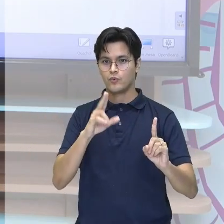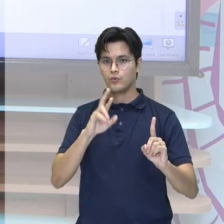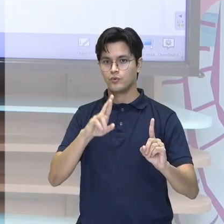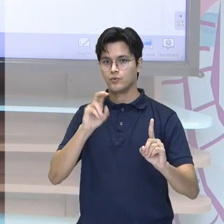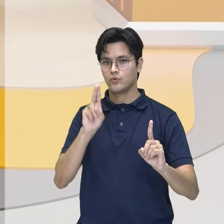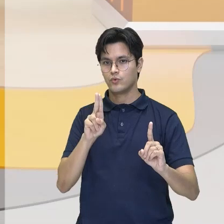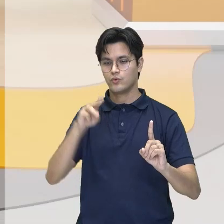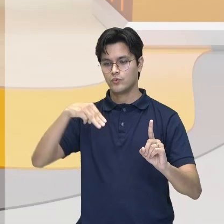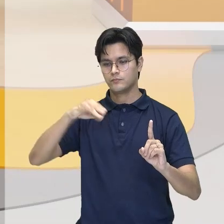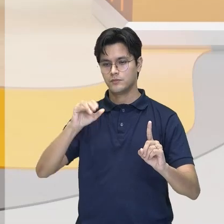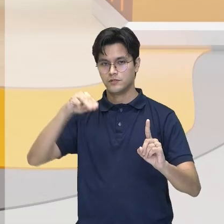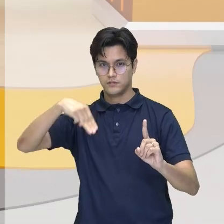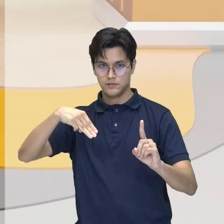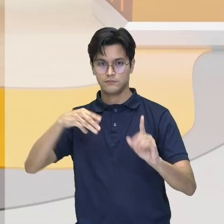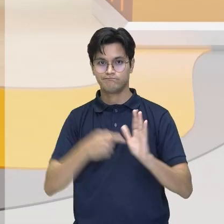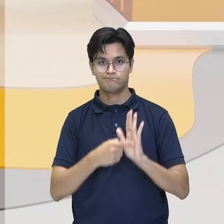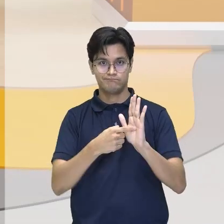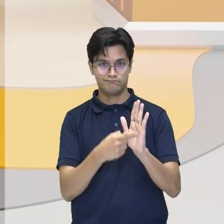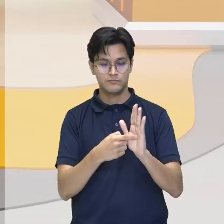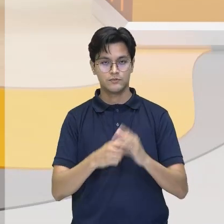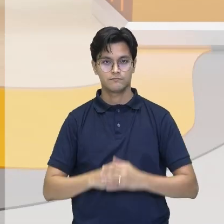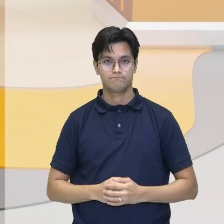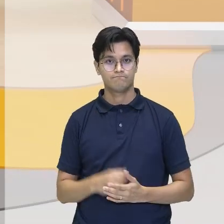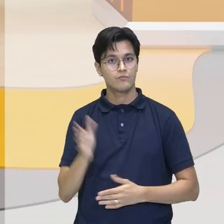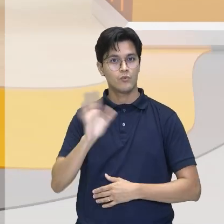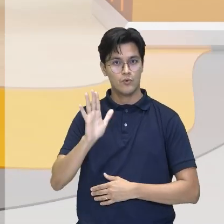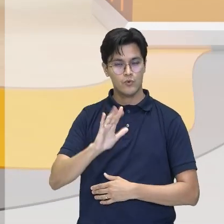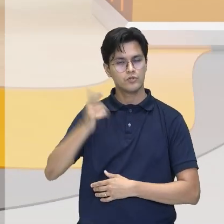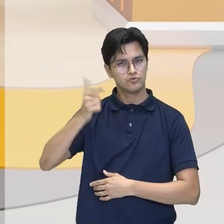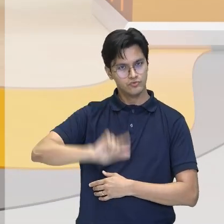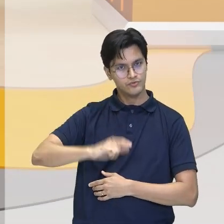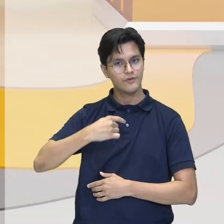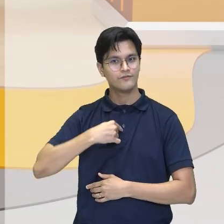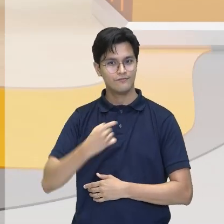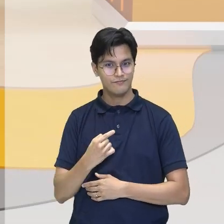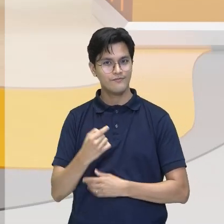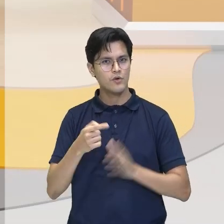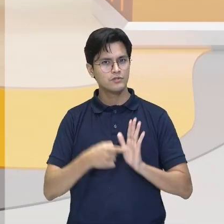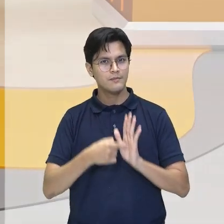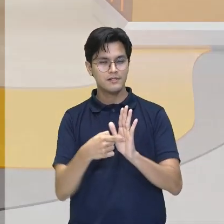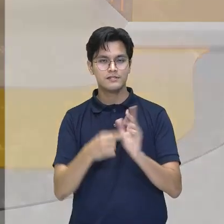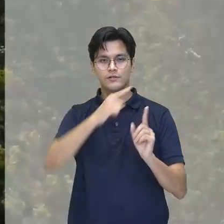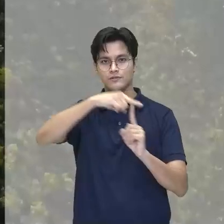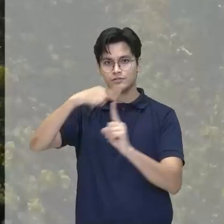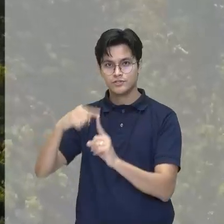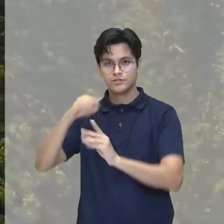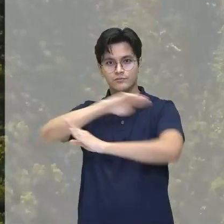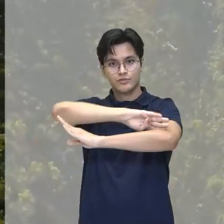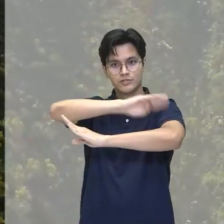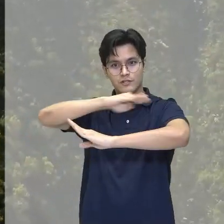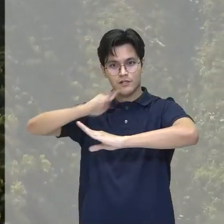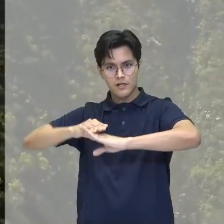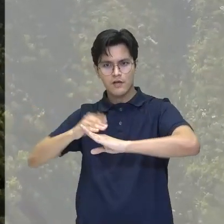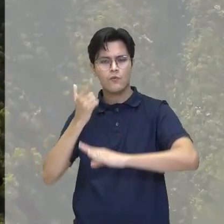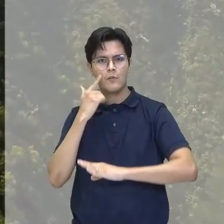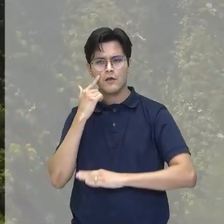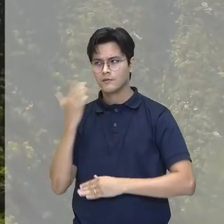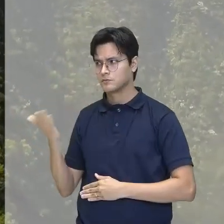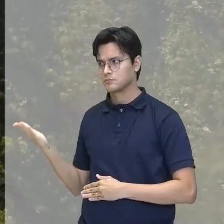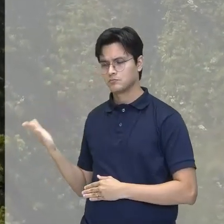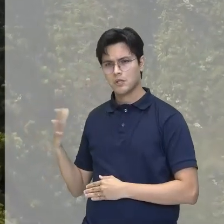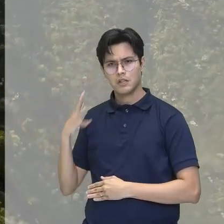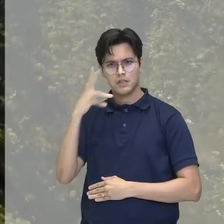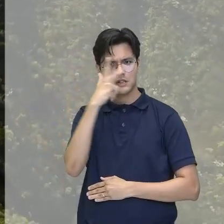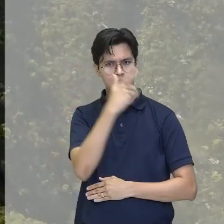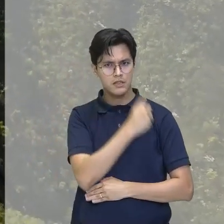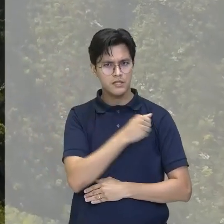gente. Oi, sou eu de novo, o Curumim, te apresentando as formas de relevos. Tá vendo que coisa mais linda?